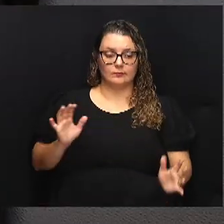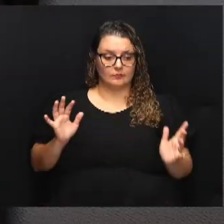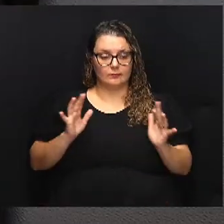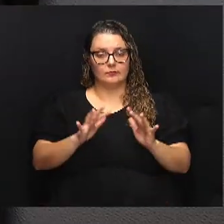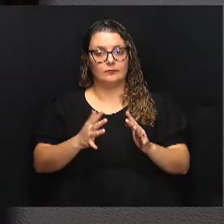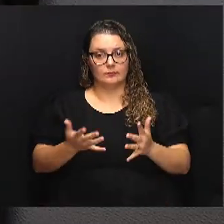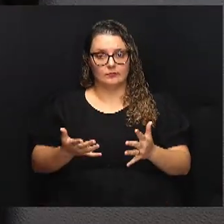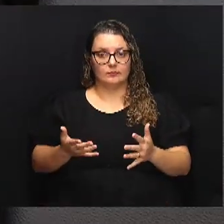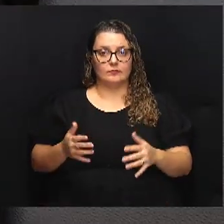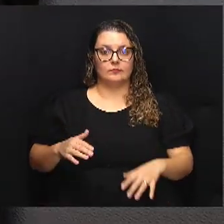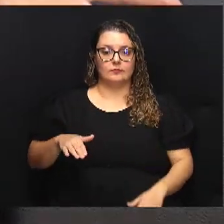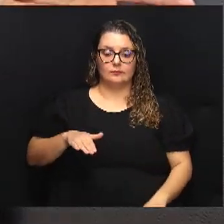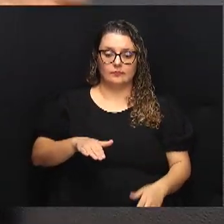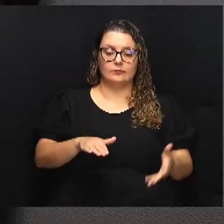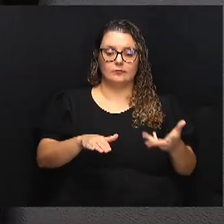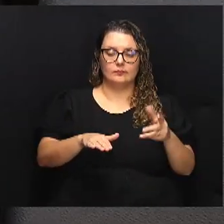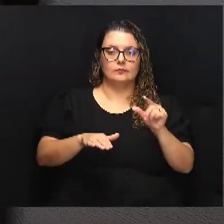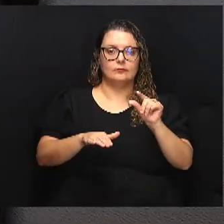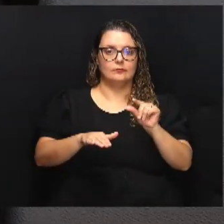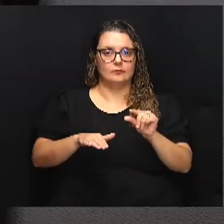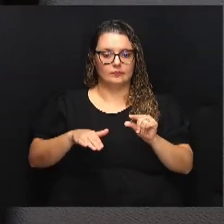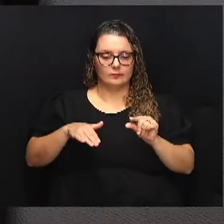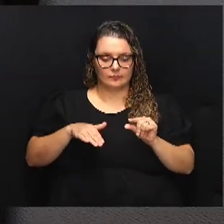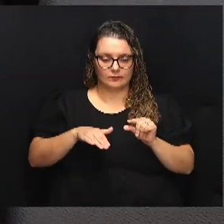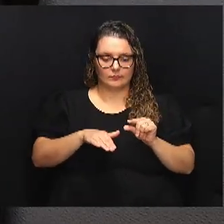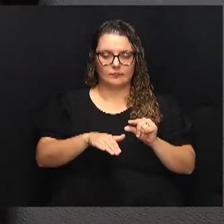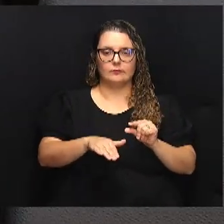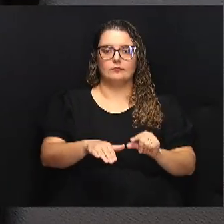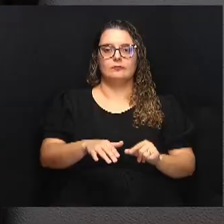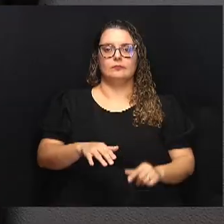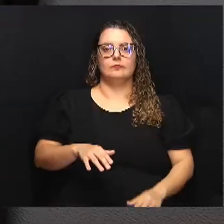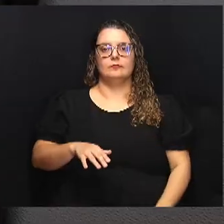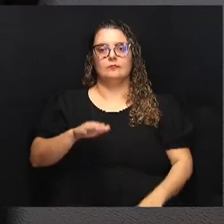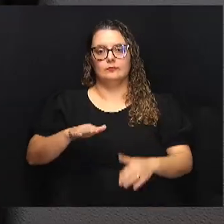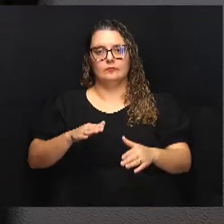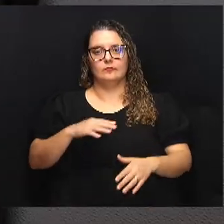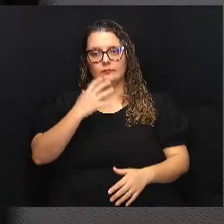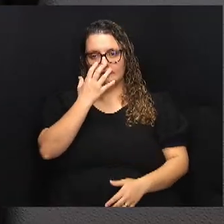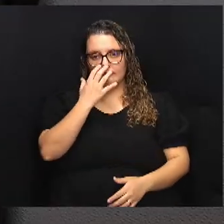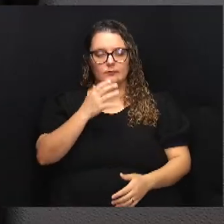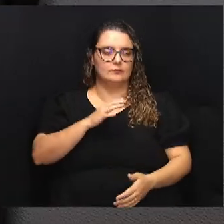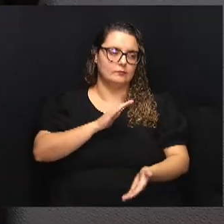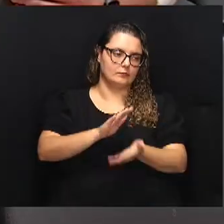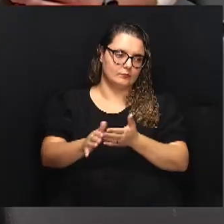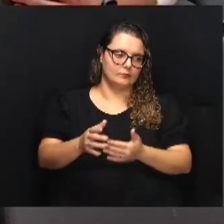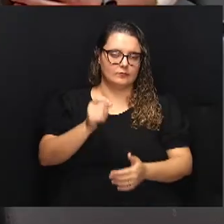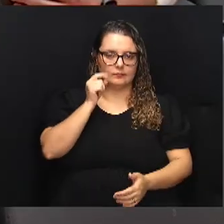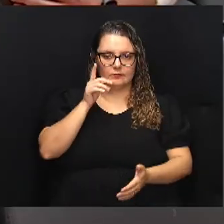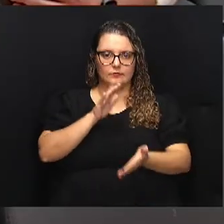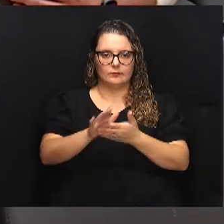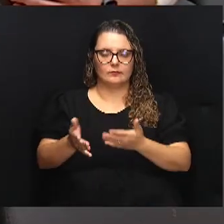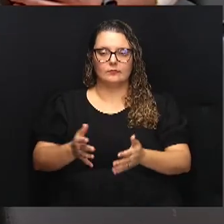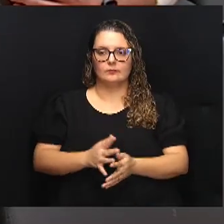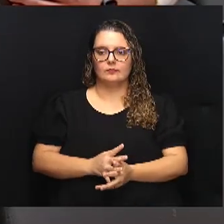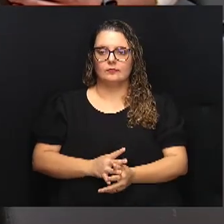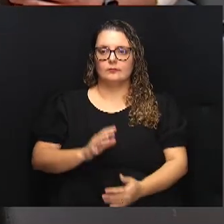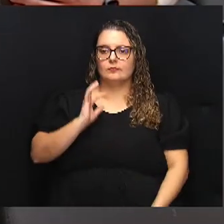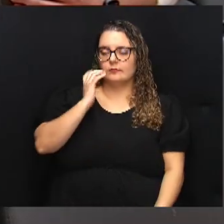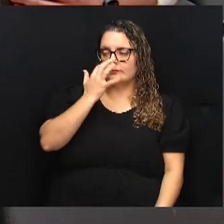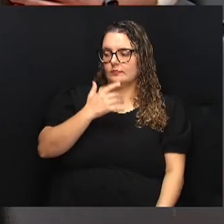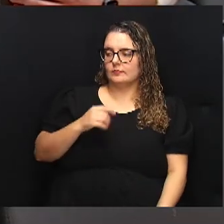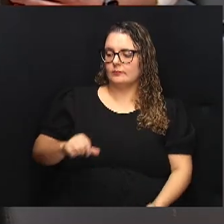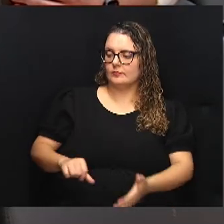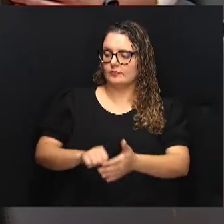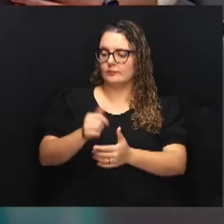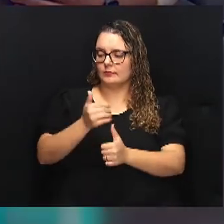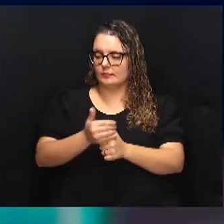para diminuir ali, às vezes um animal sai, né? Então a gente quer essa identificação para as pessoas. Herbert, nesse seu primeiro